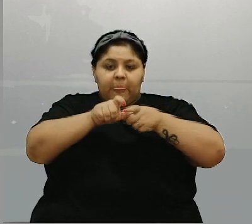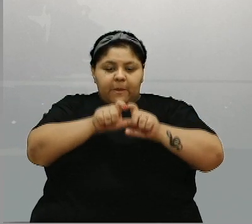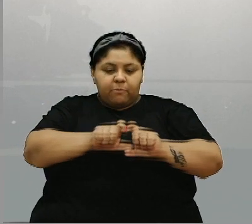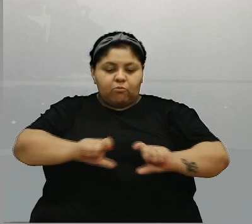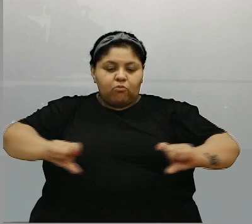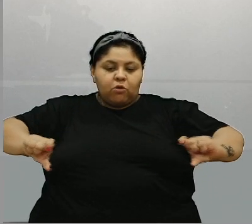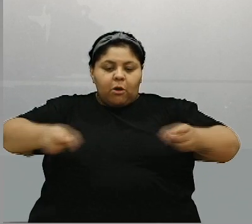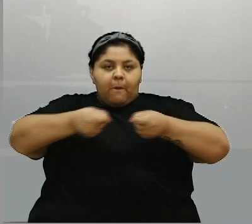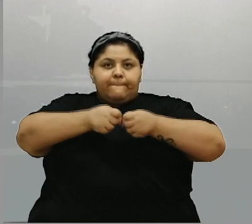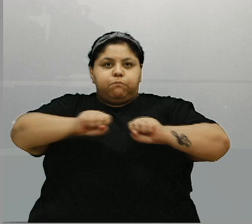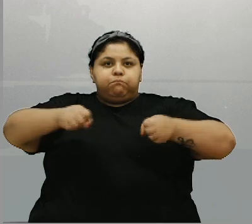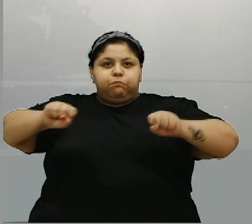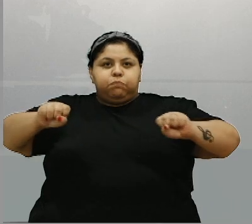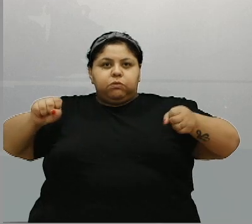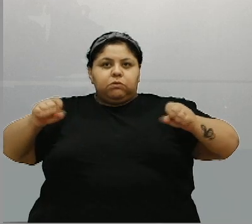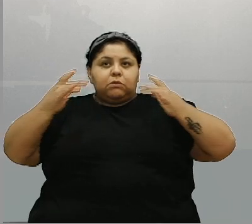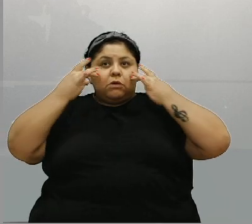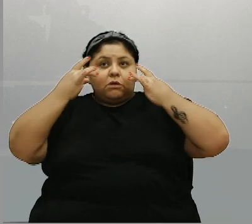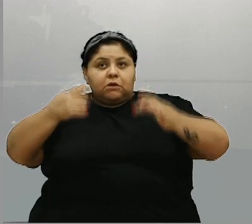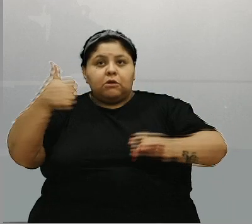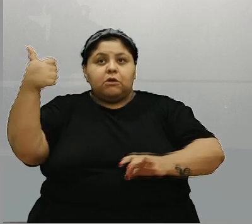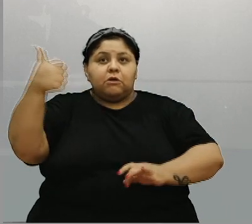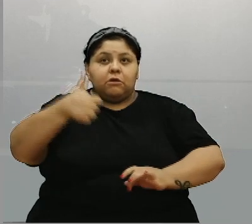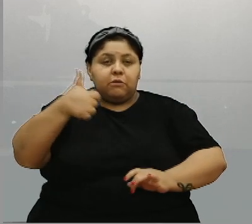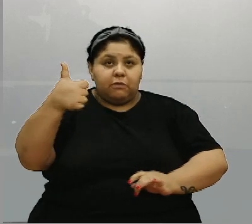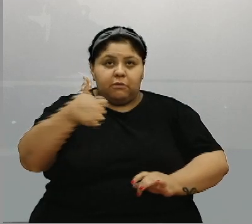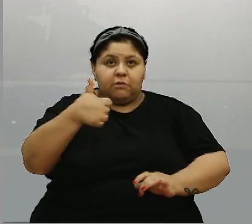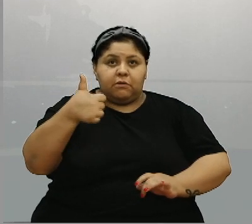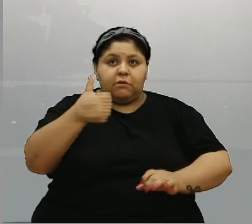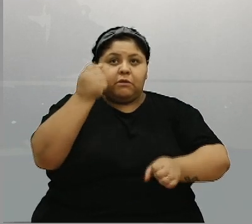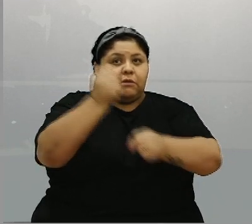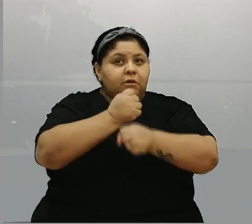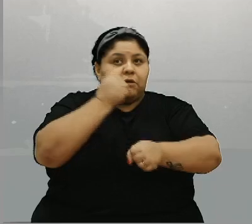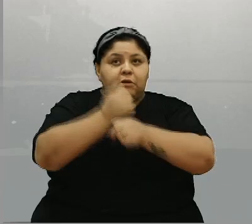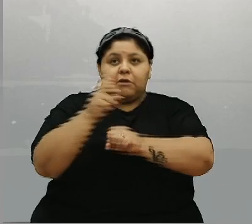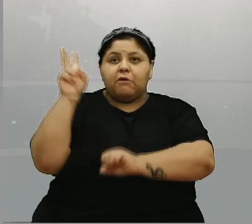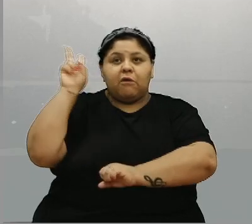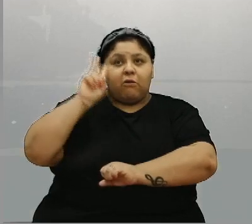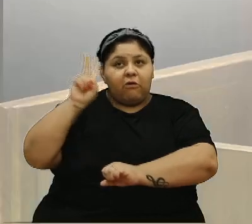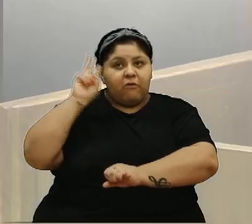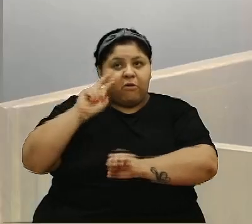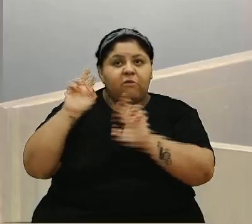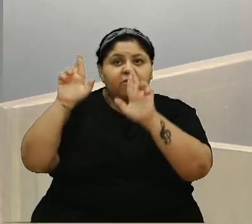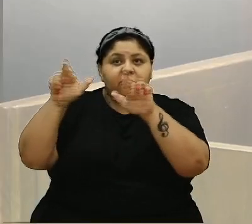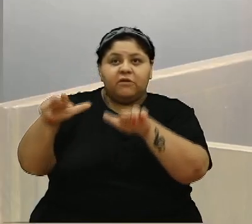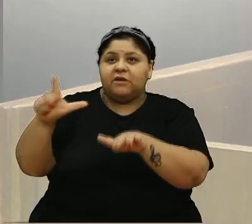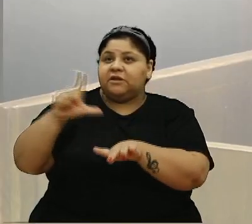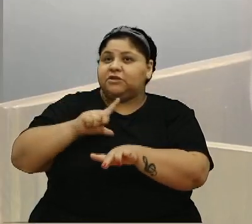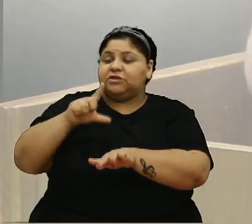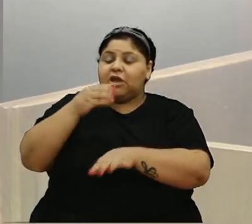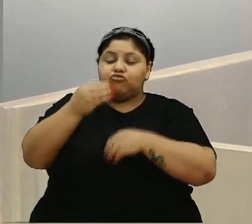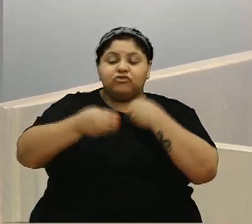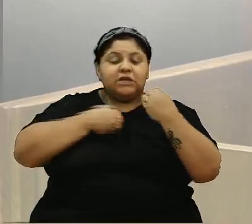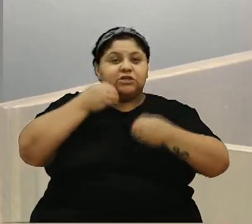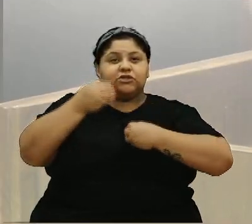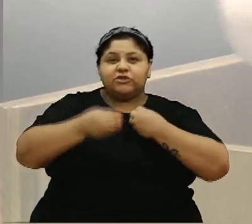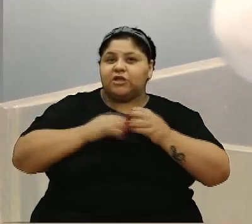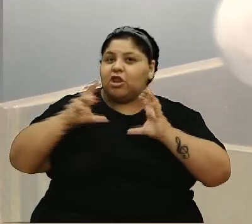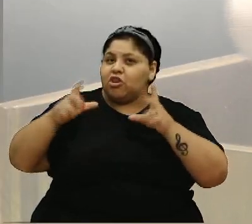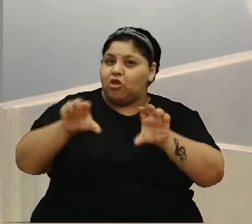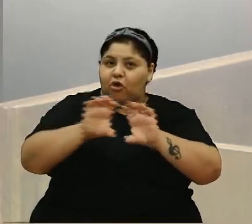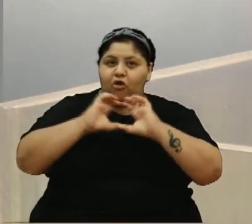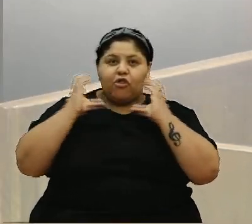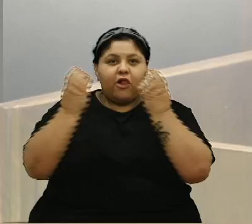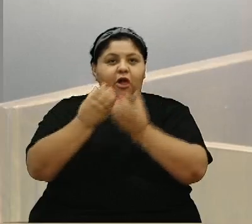chamo a atenção para 3 coisas. Primeiro, o capitel, que é uma obra histórica da nossa região, né, que tem um sentimento, toda a comunidade